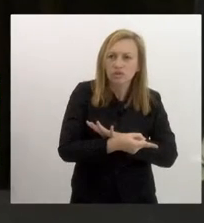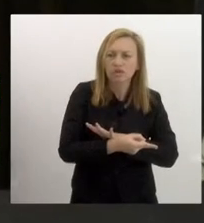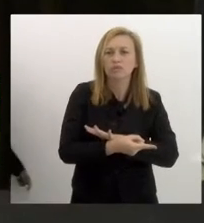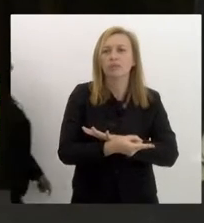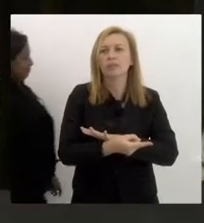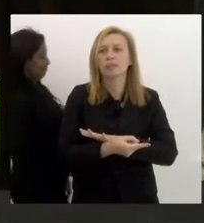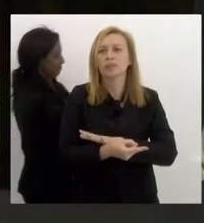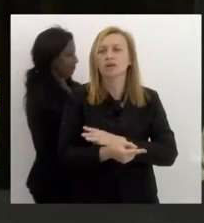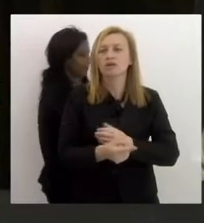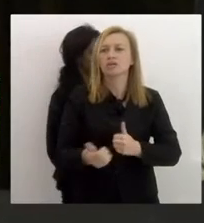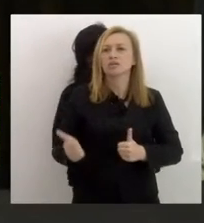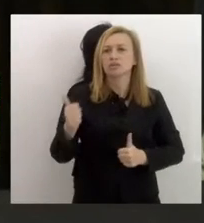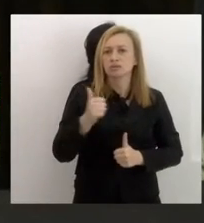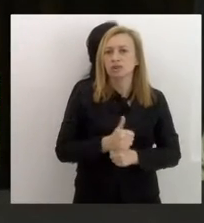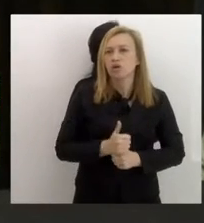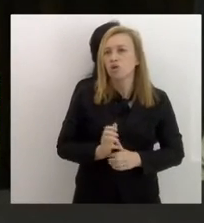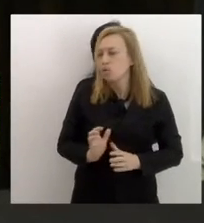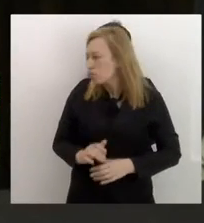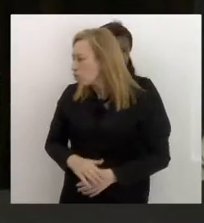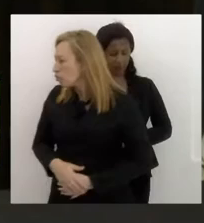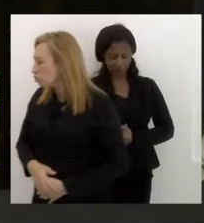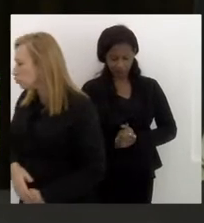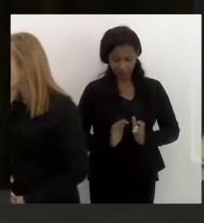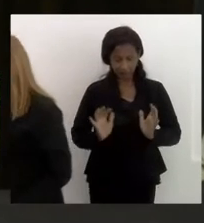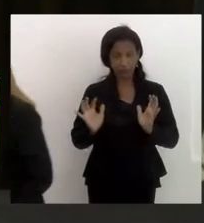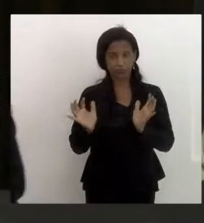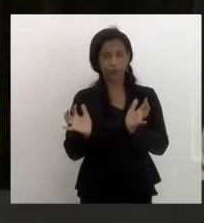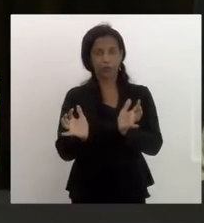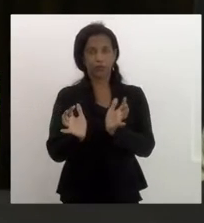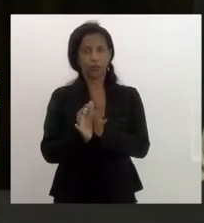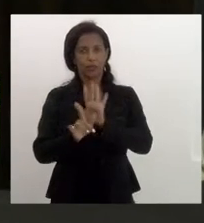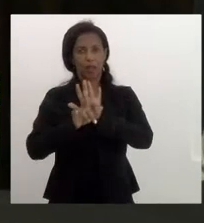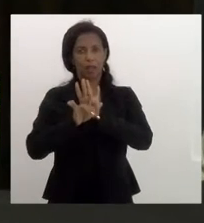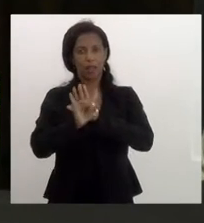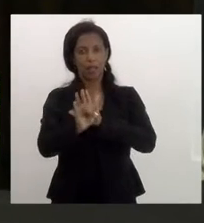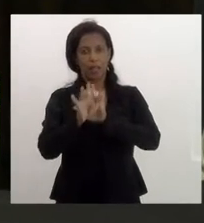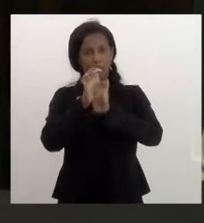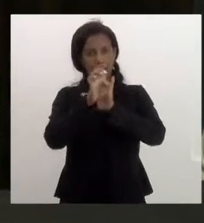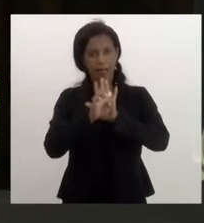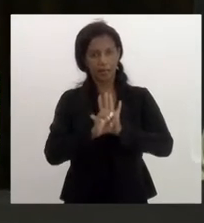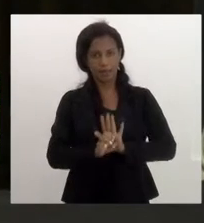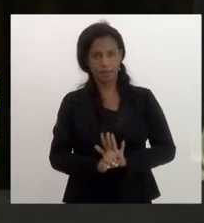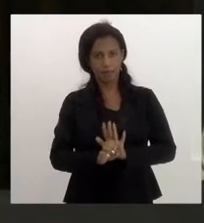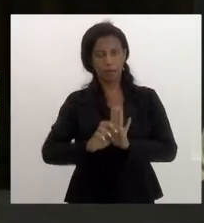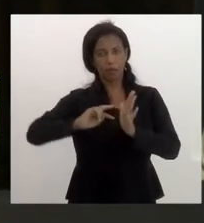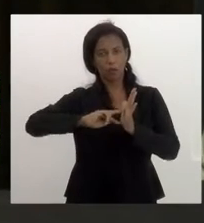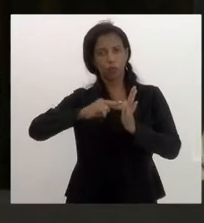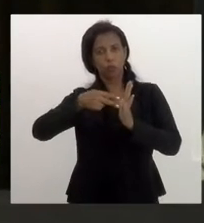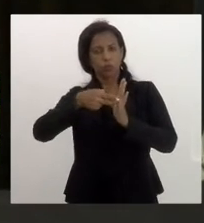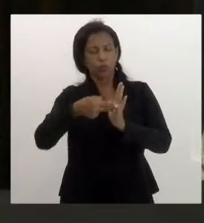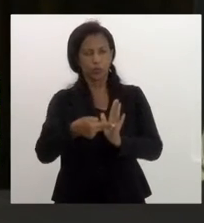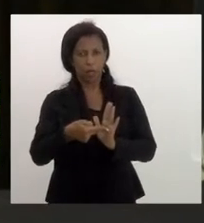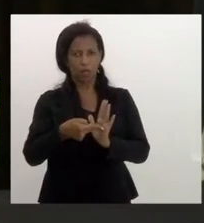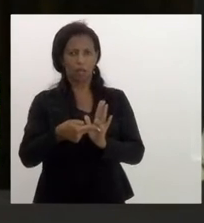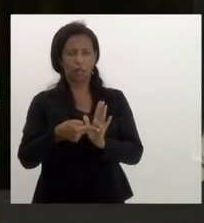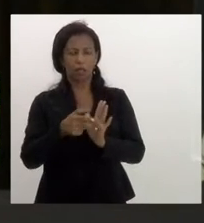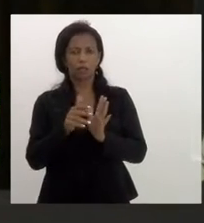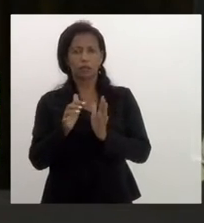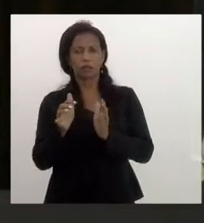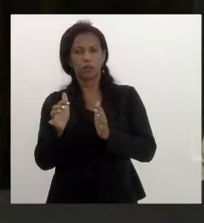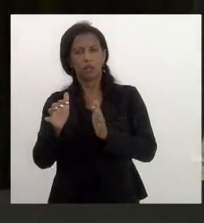né Nós estamos falando de um conjunto de projetos de lei emendas constitucionais que vão alterar substantivamente